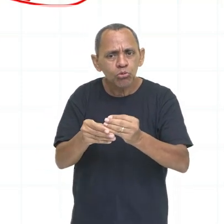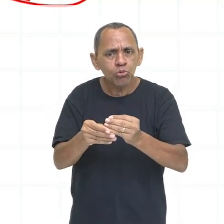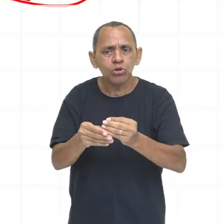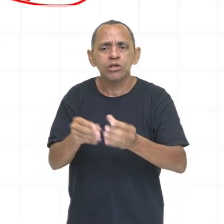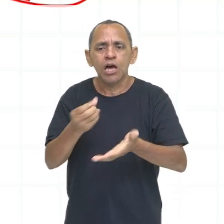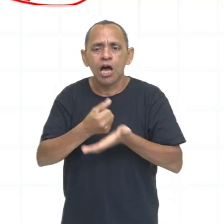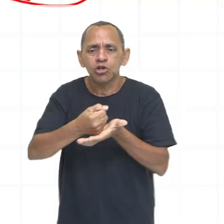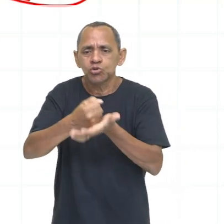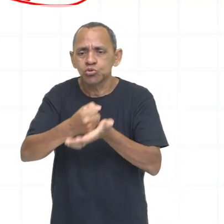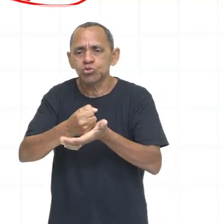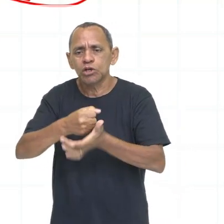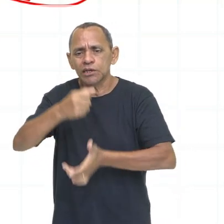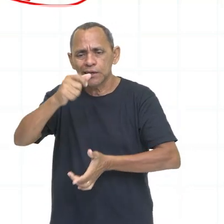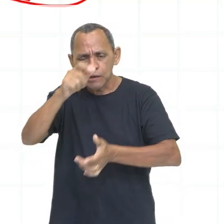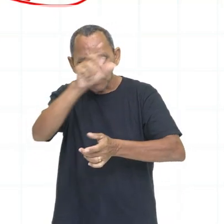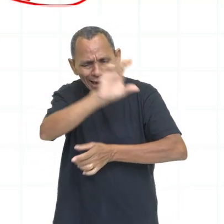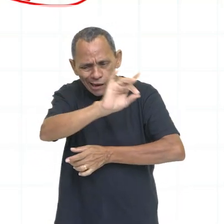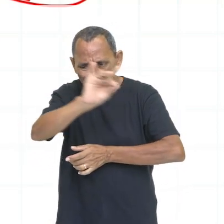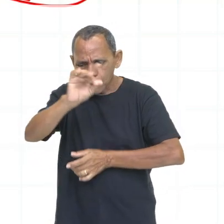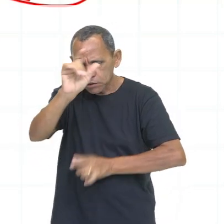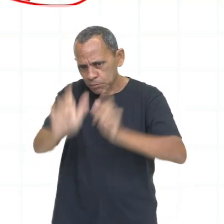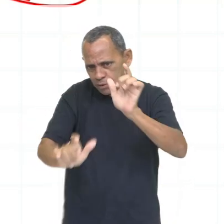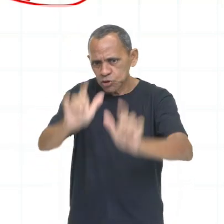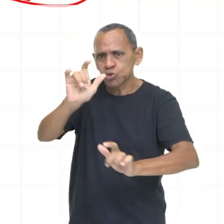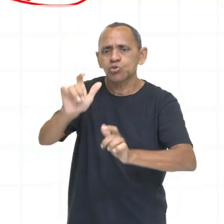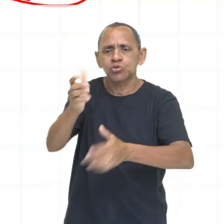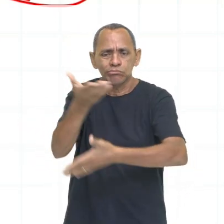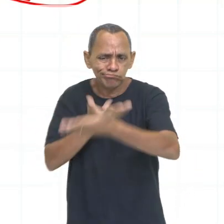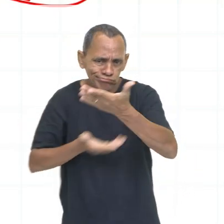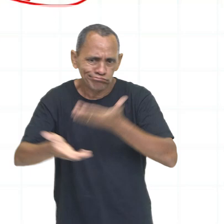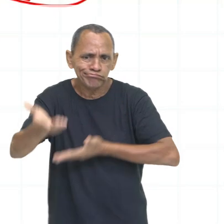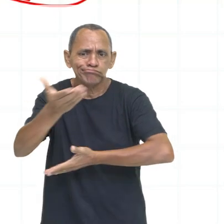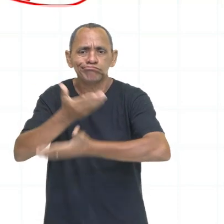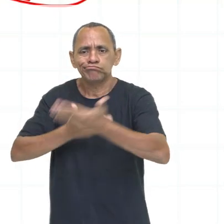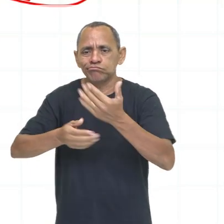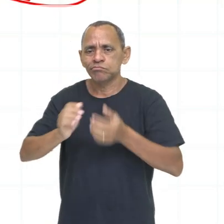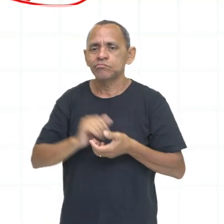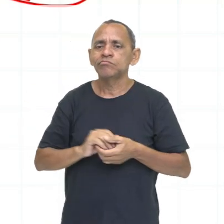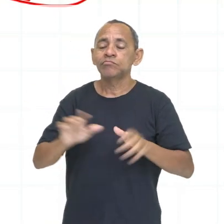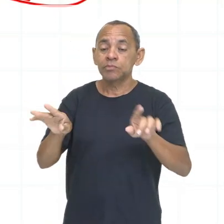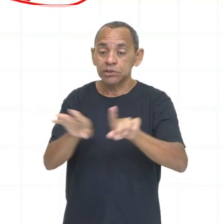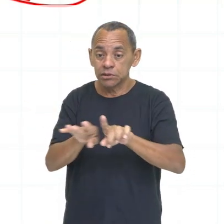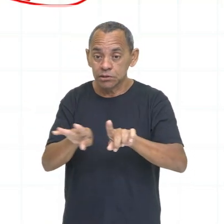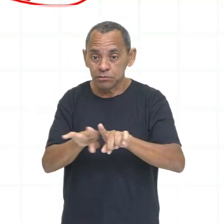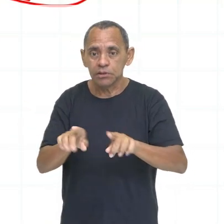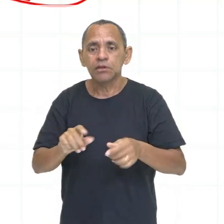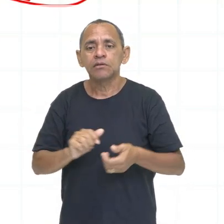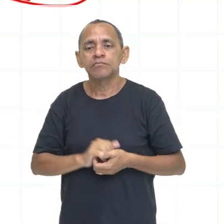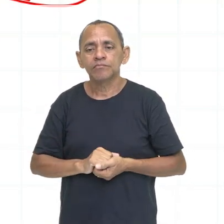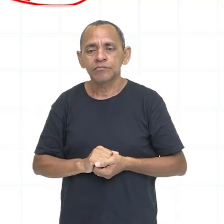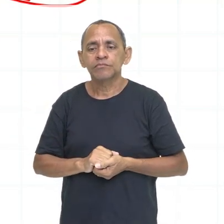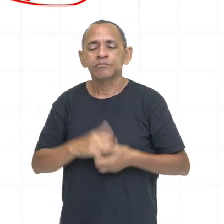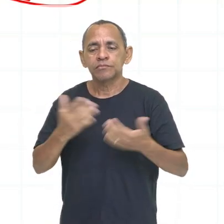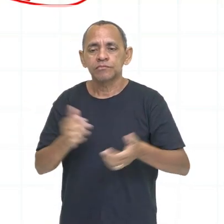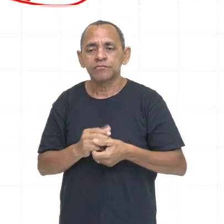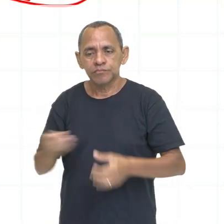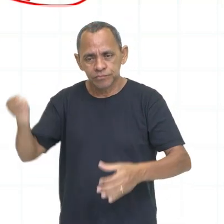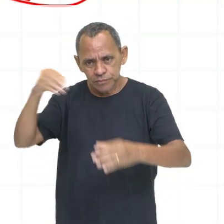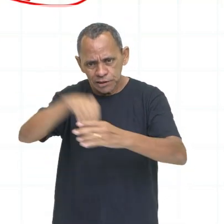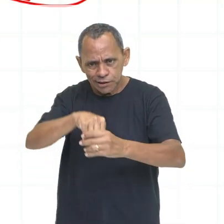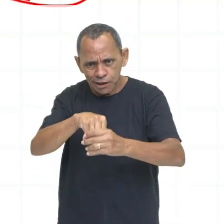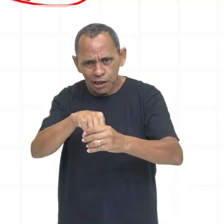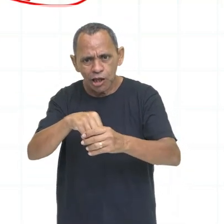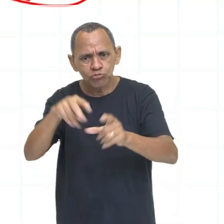própria pessoa se entender como indivíduo. Então, dentro dessa perspectiva, todos nós somos únicos, né? Porque todos nós